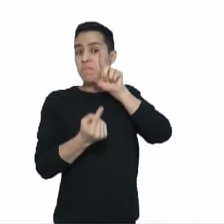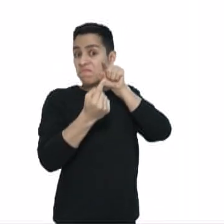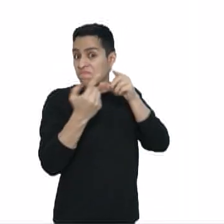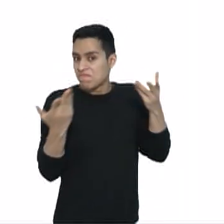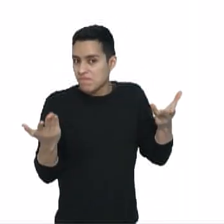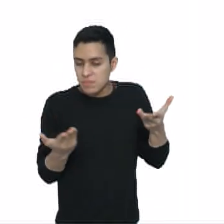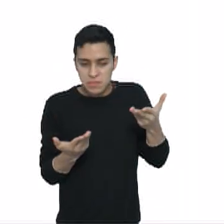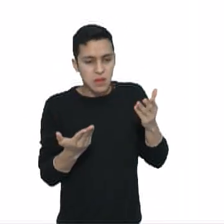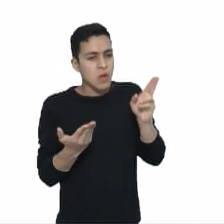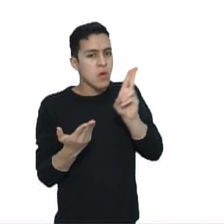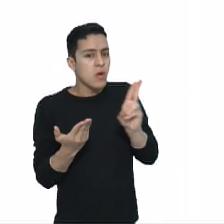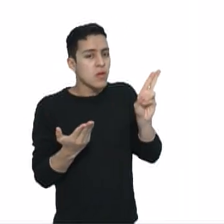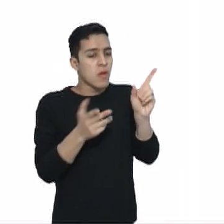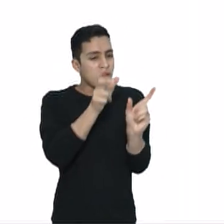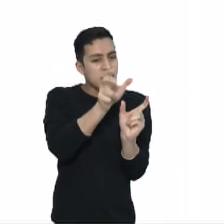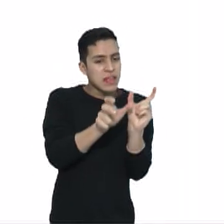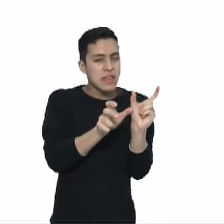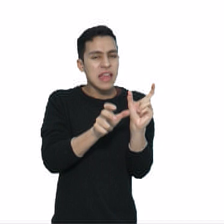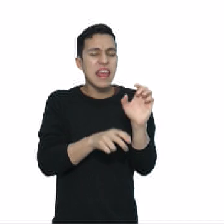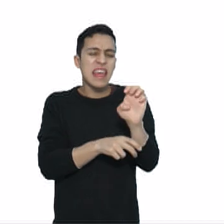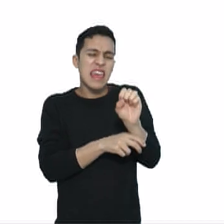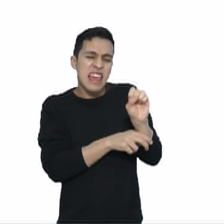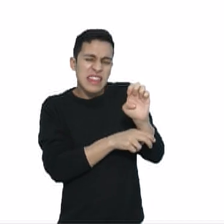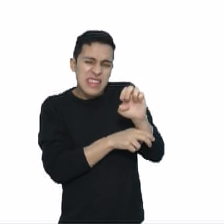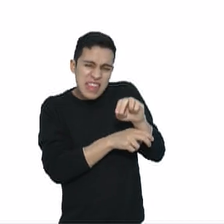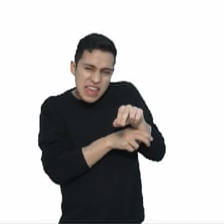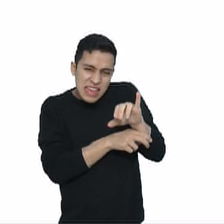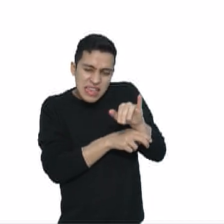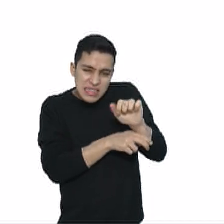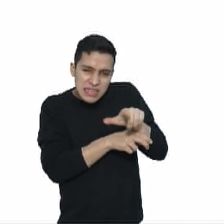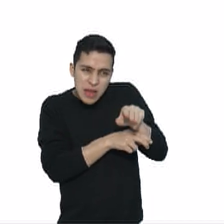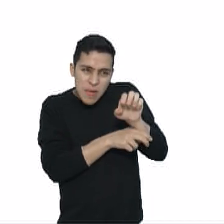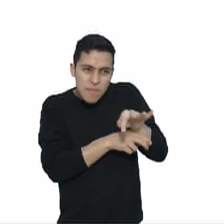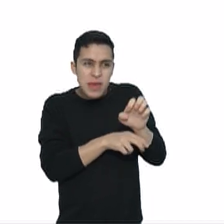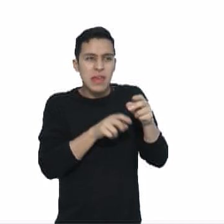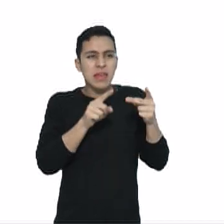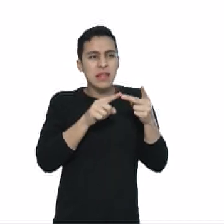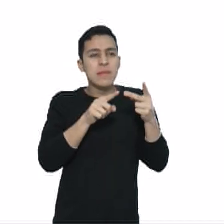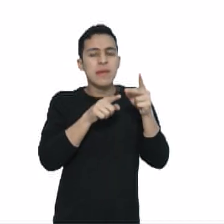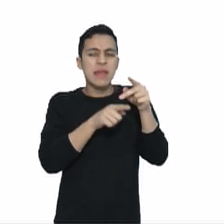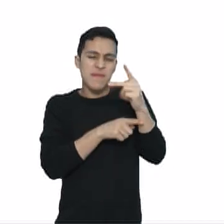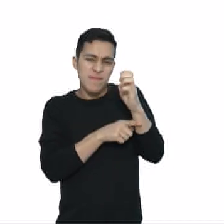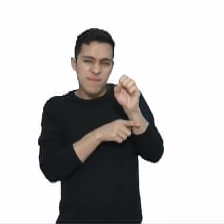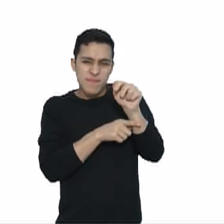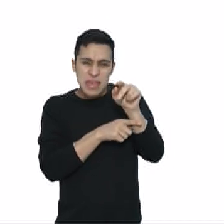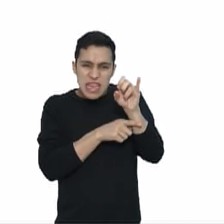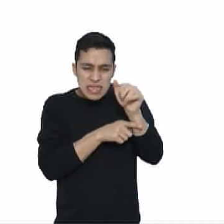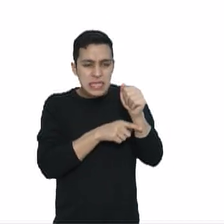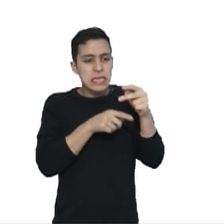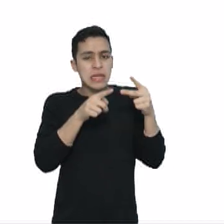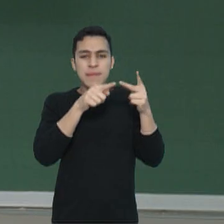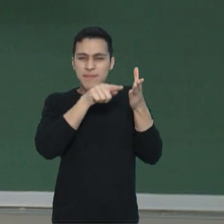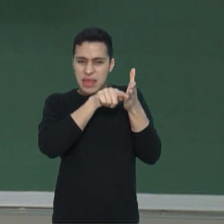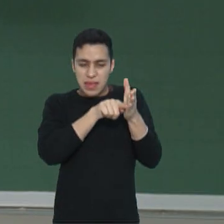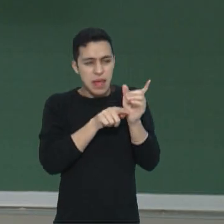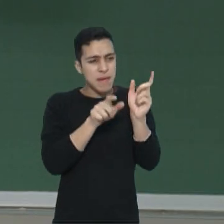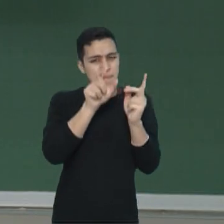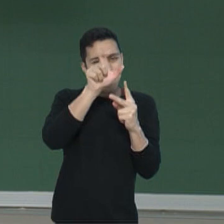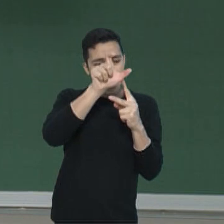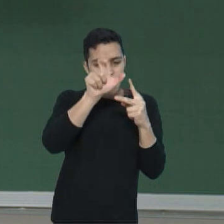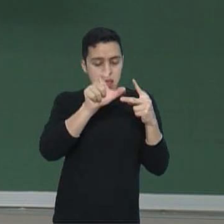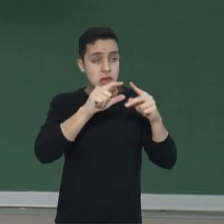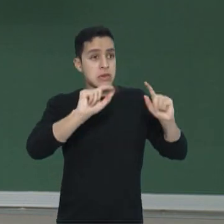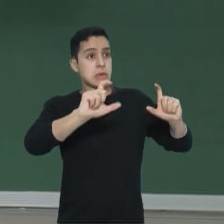Empregou-se o advérbio essencialmente e a palavra pesquisa em caixa alta. Esses foram os dois recursos utilizados